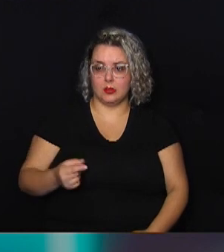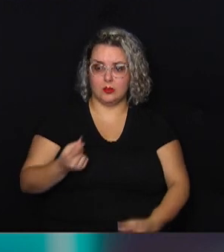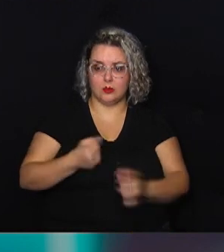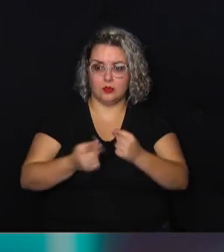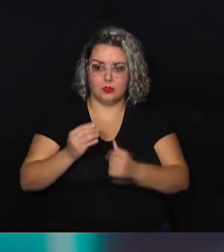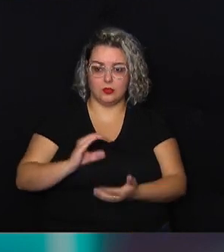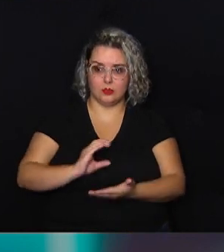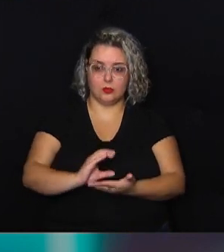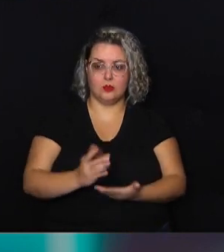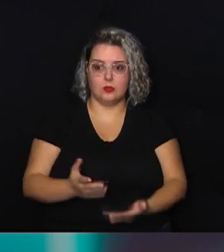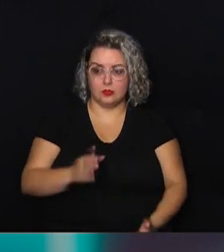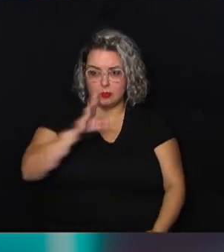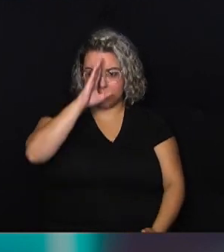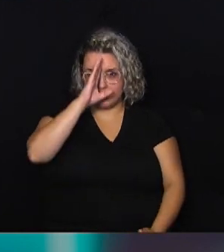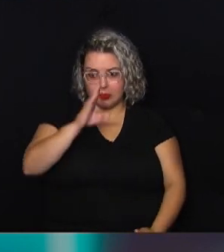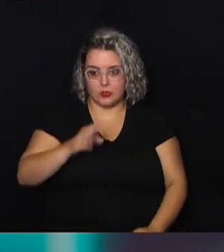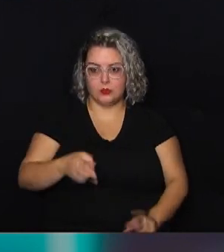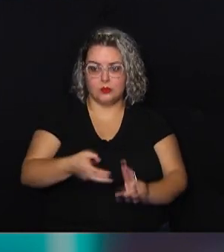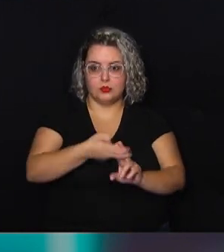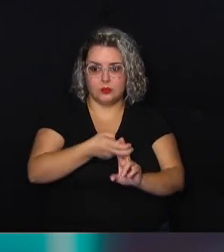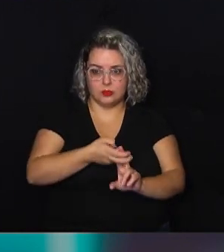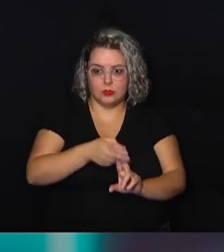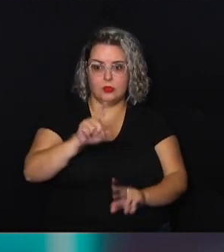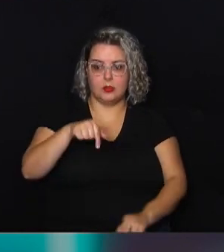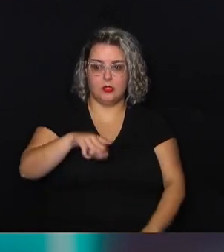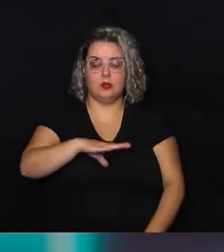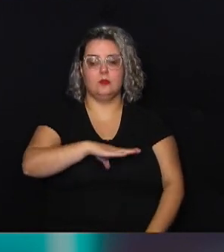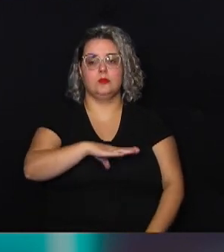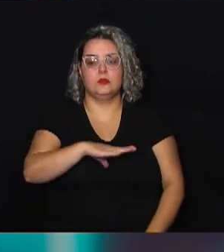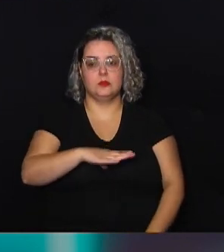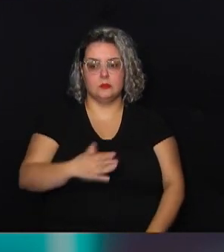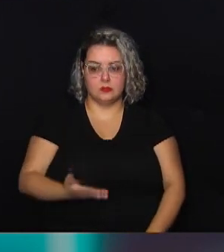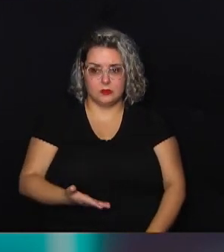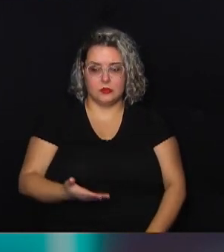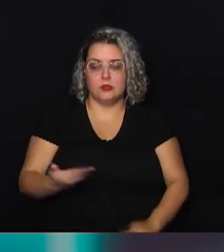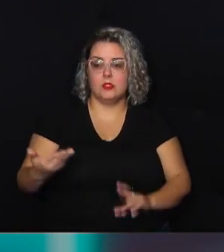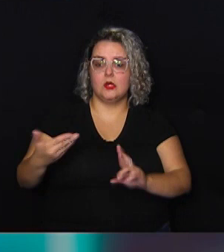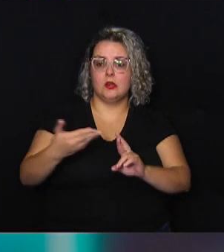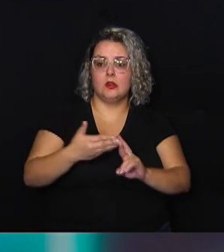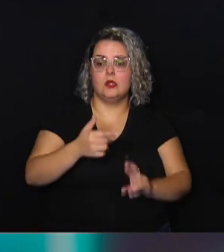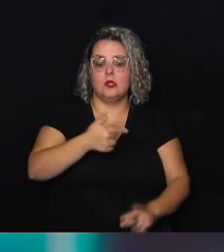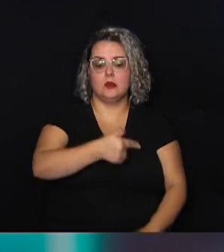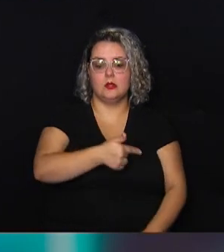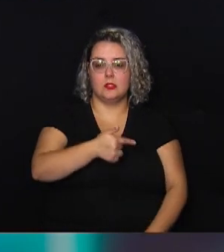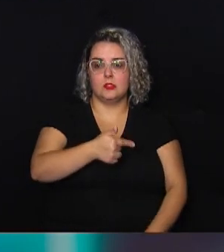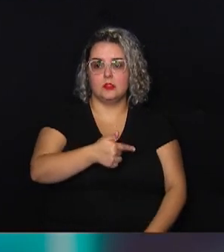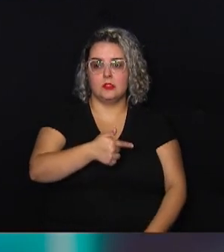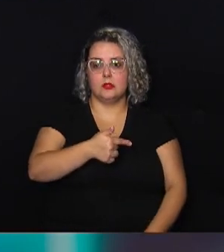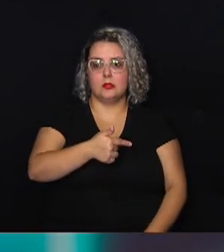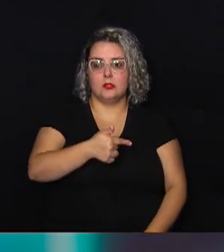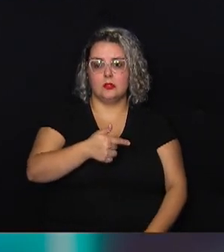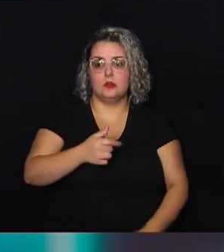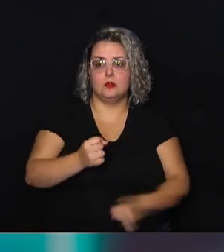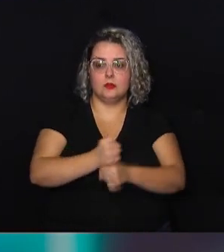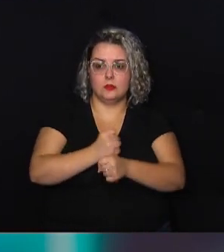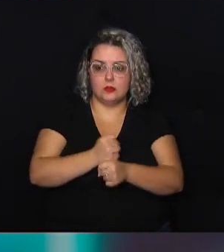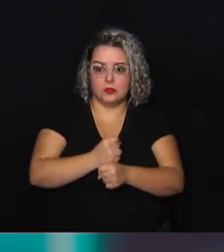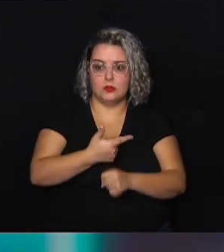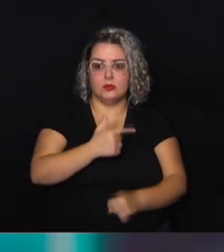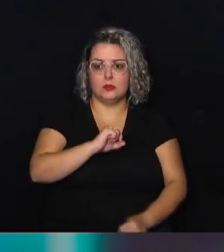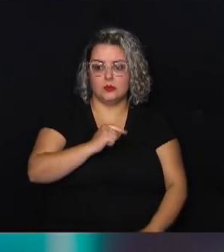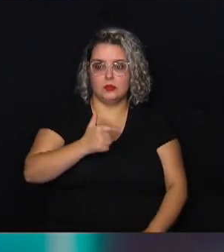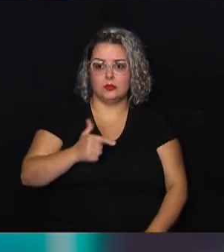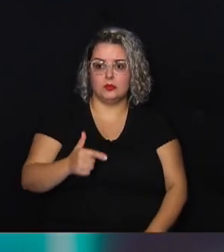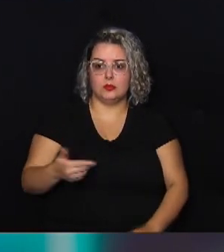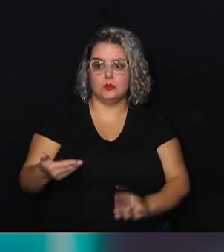no financiamento do SUS Campinas, ela é municipal, ela representa 72, no exercício de 2022,